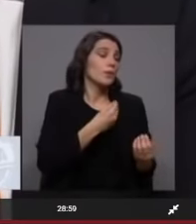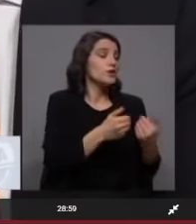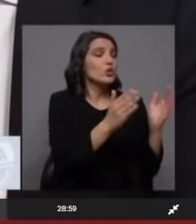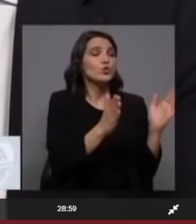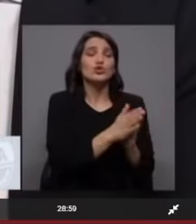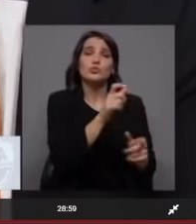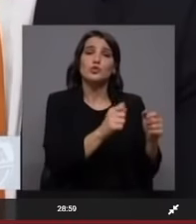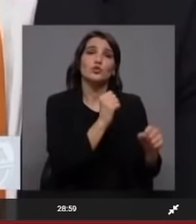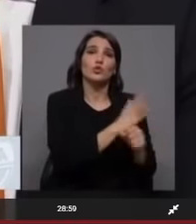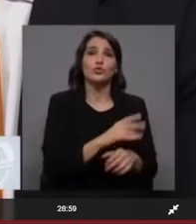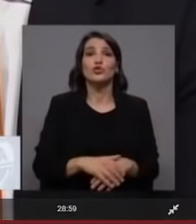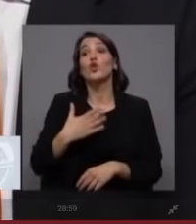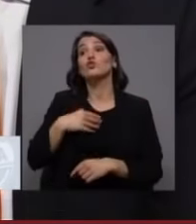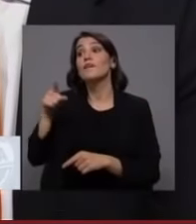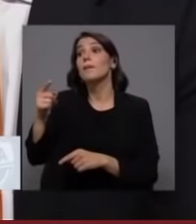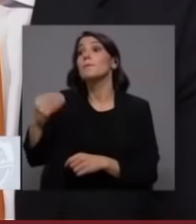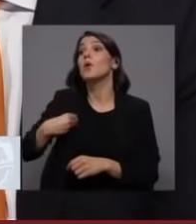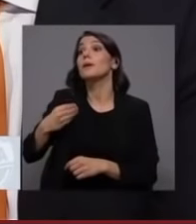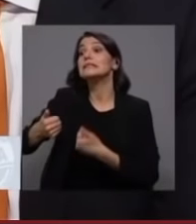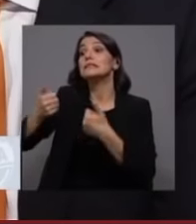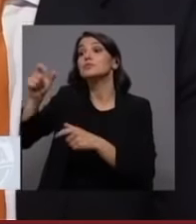dia todos os outros portugueses